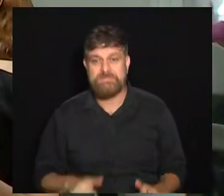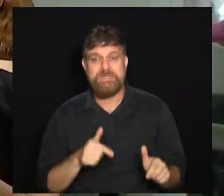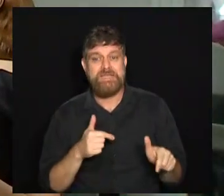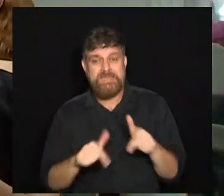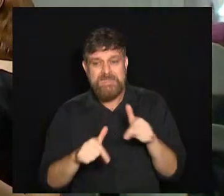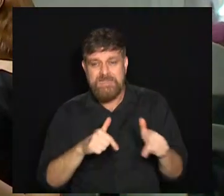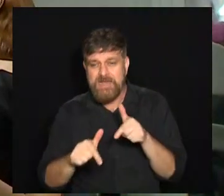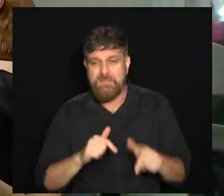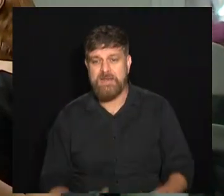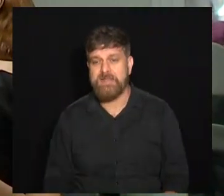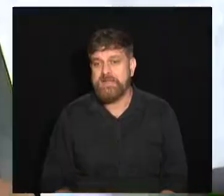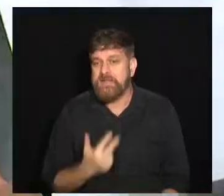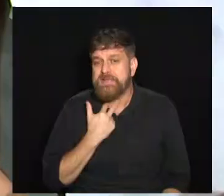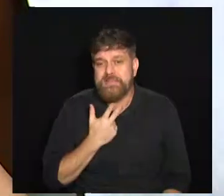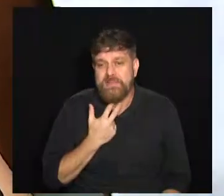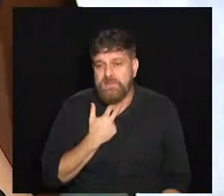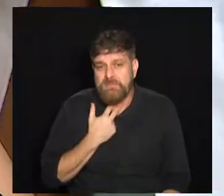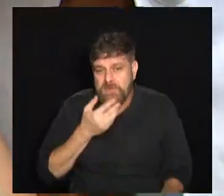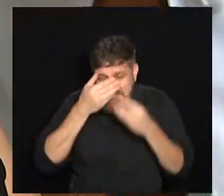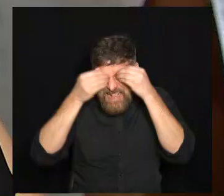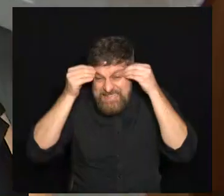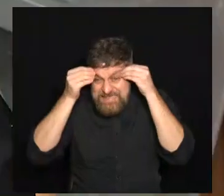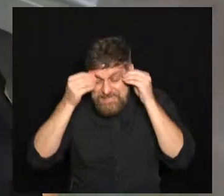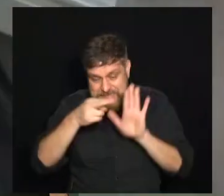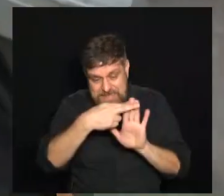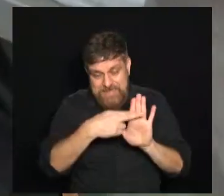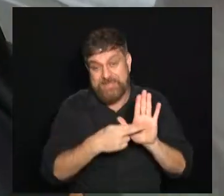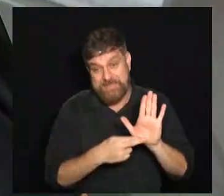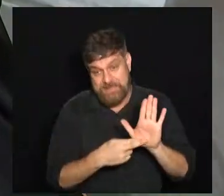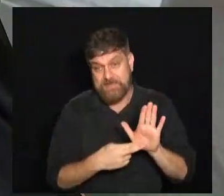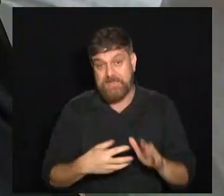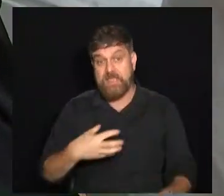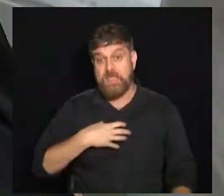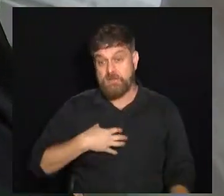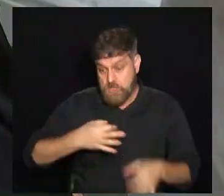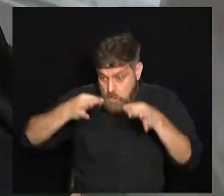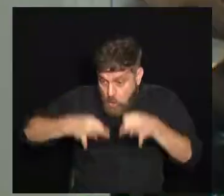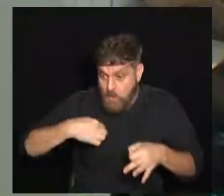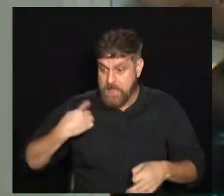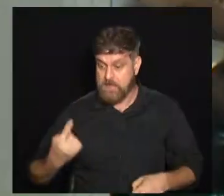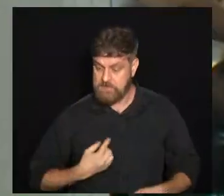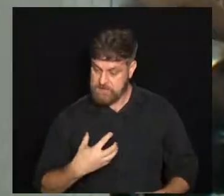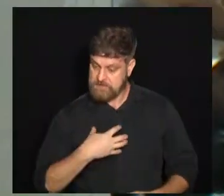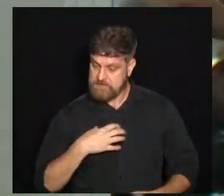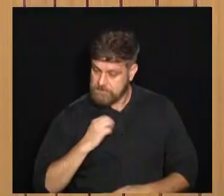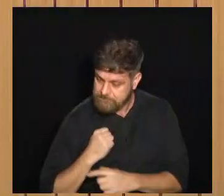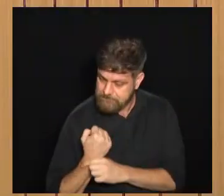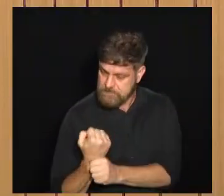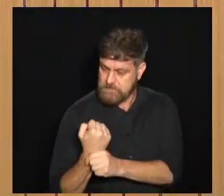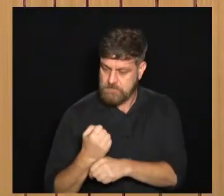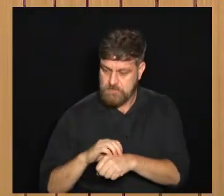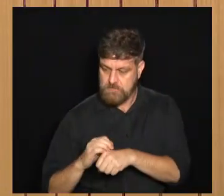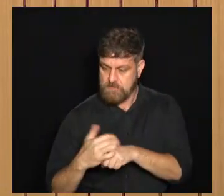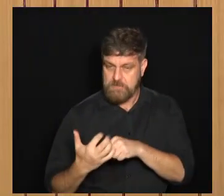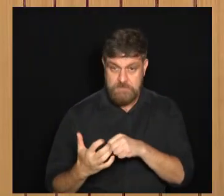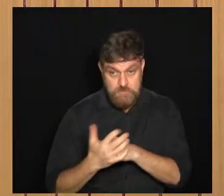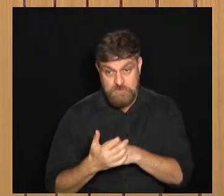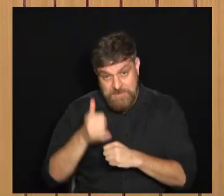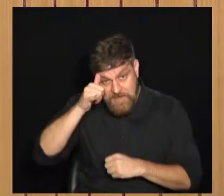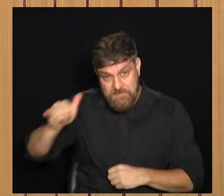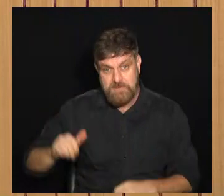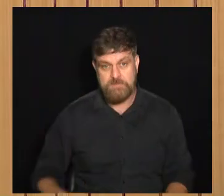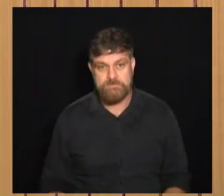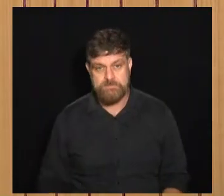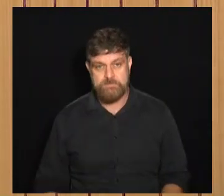sem descuidar da higiene é a receita ideal para se manter protegido do coronavírus. O que deve ser feito